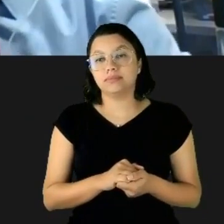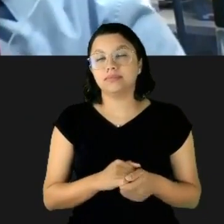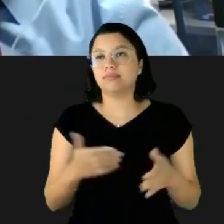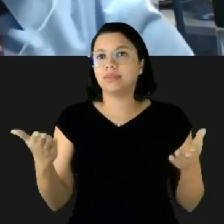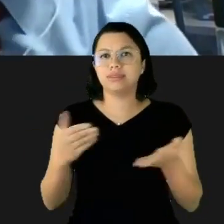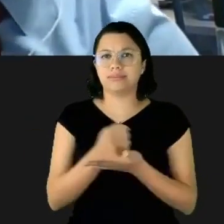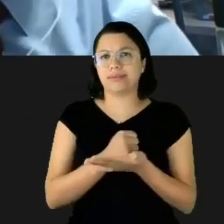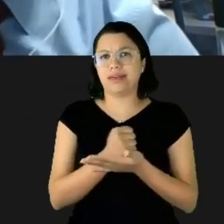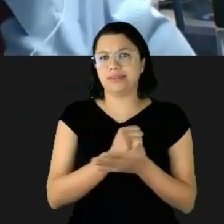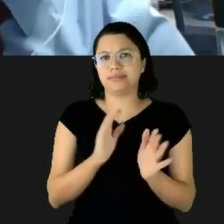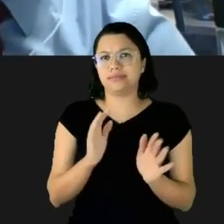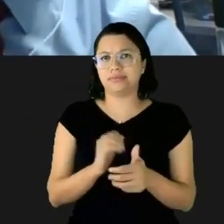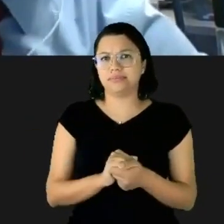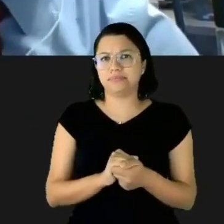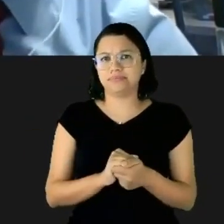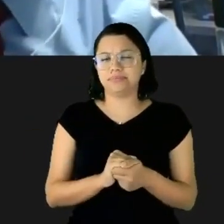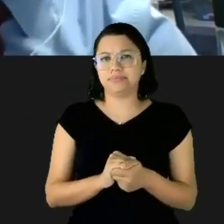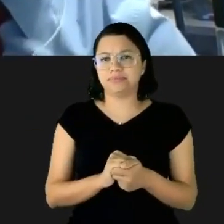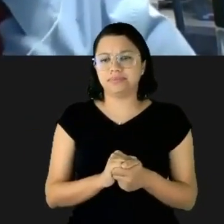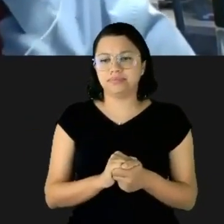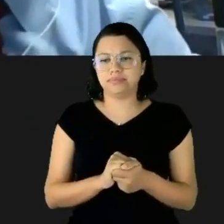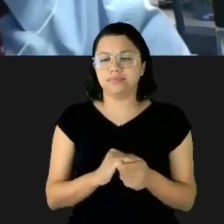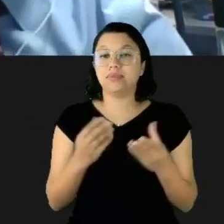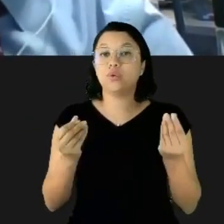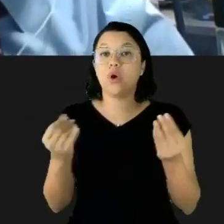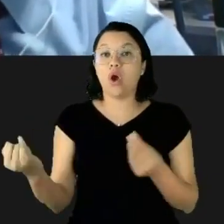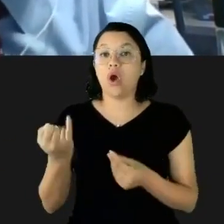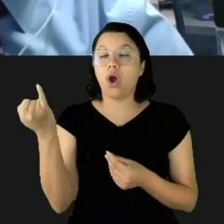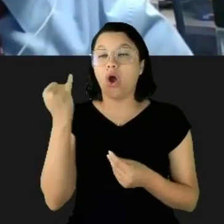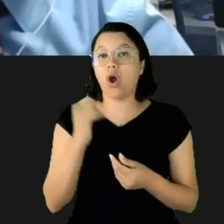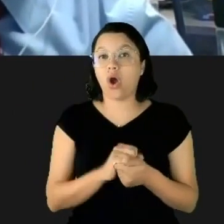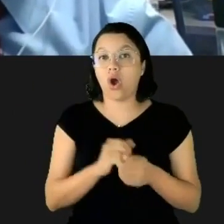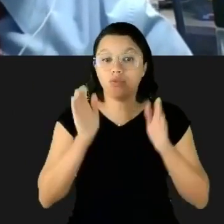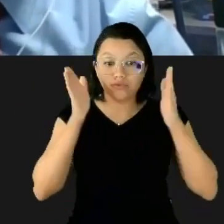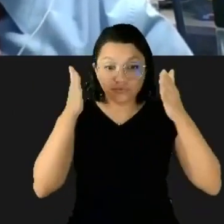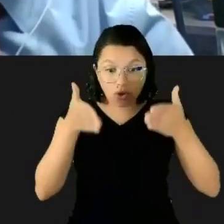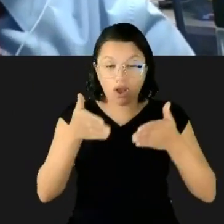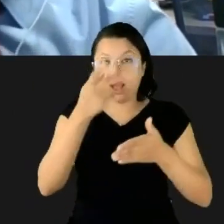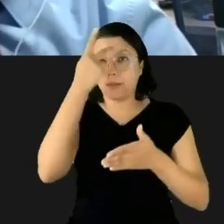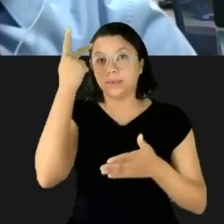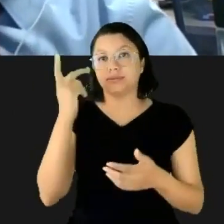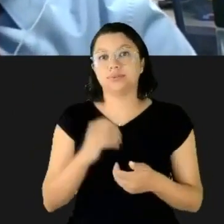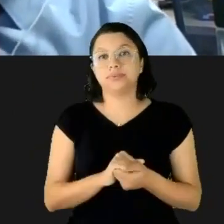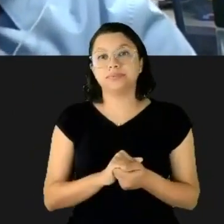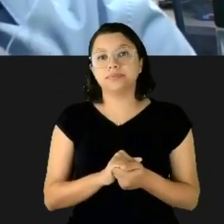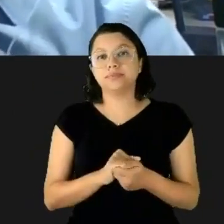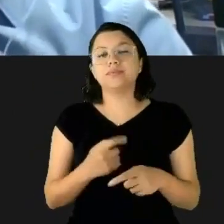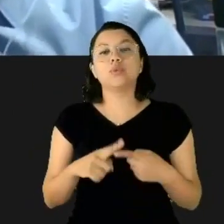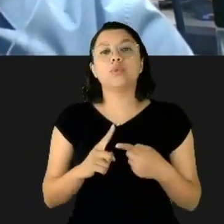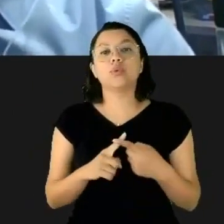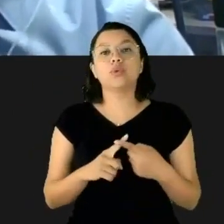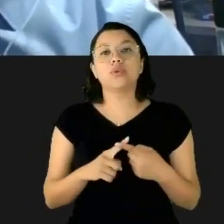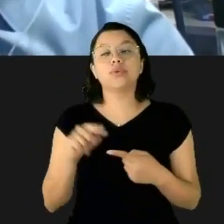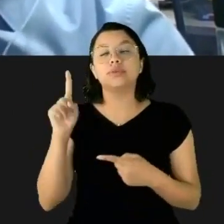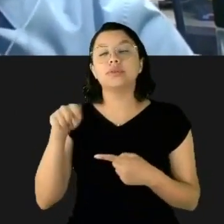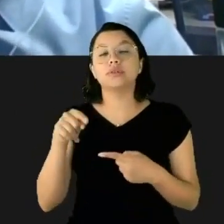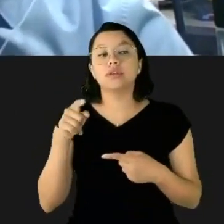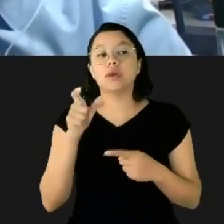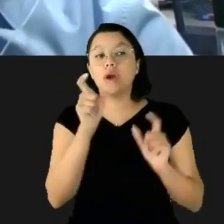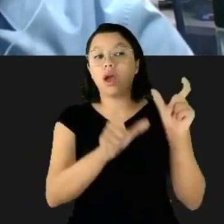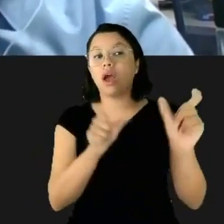básico, é muito importante focar nas pessoas porque são elas que vão